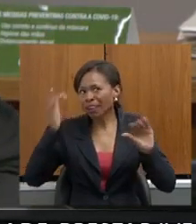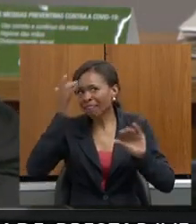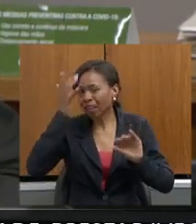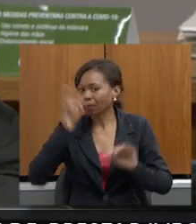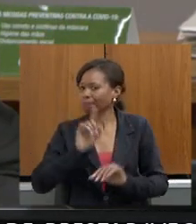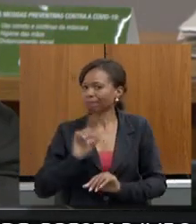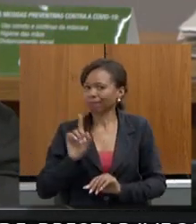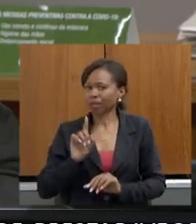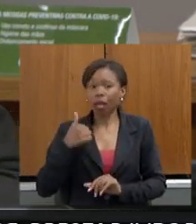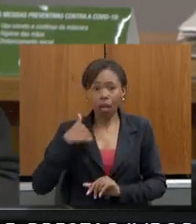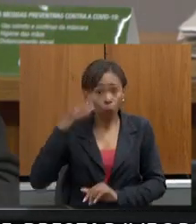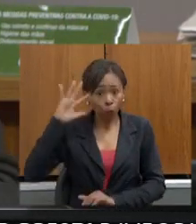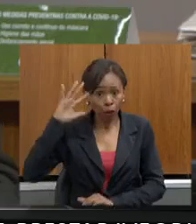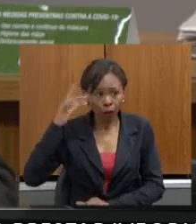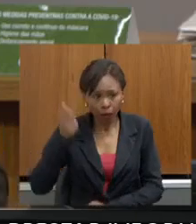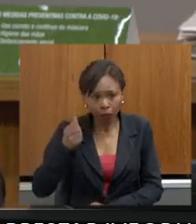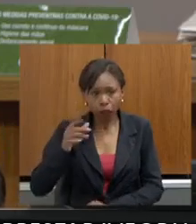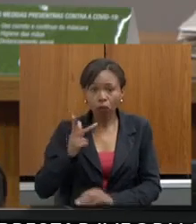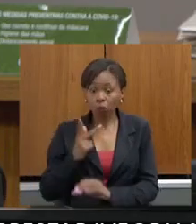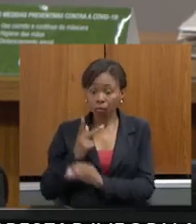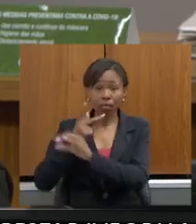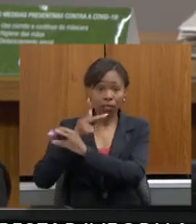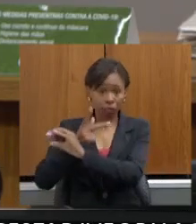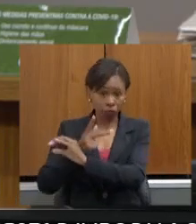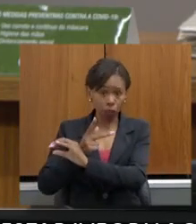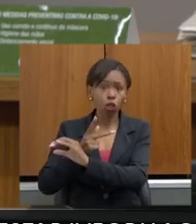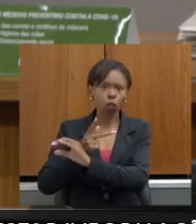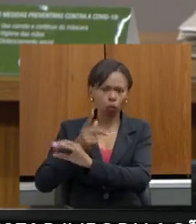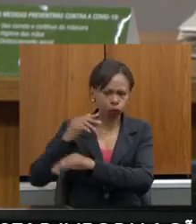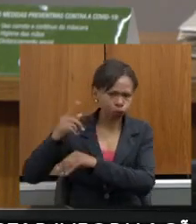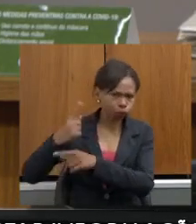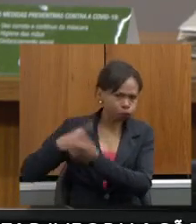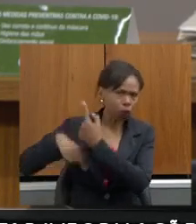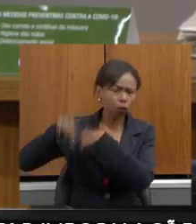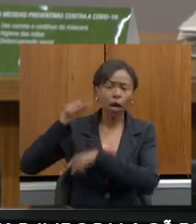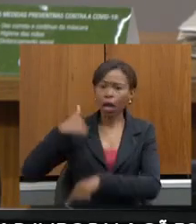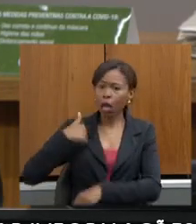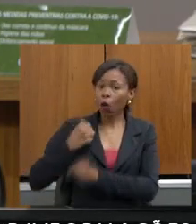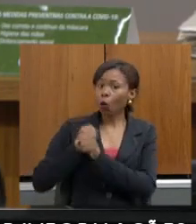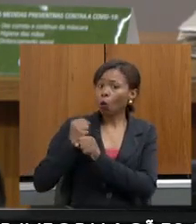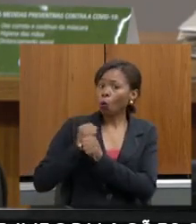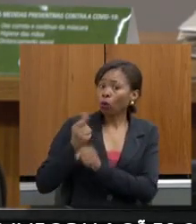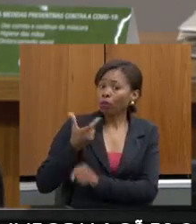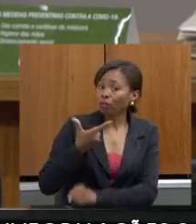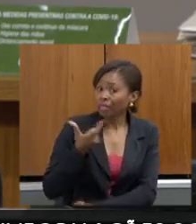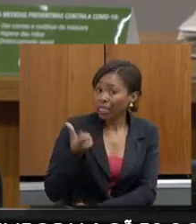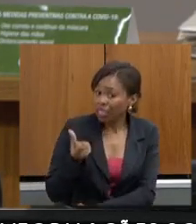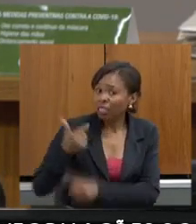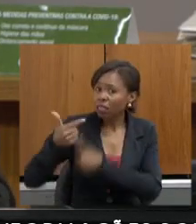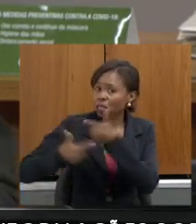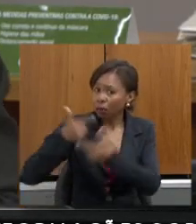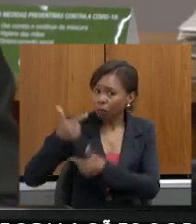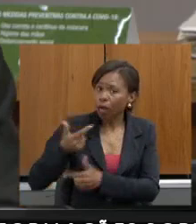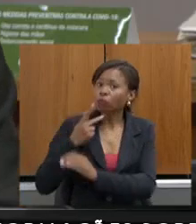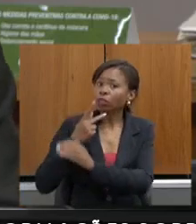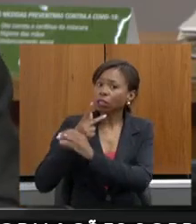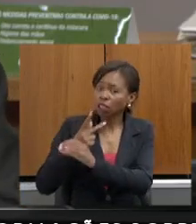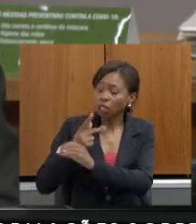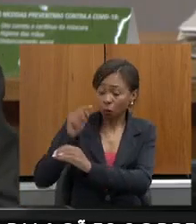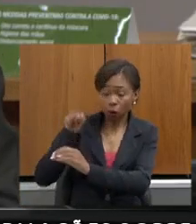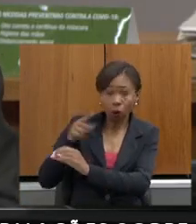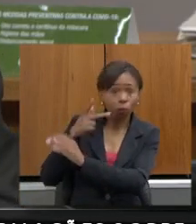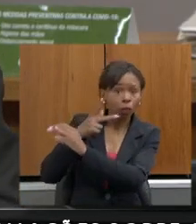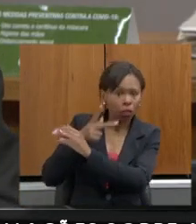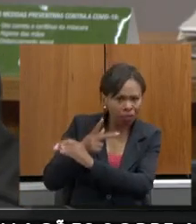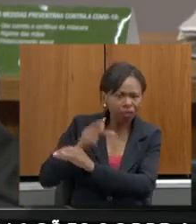viu avançou acho não eu tenho convicção tenho 26 anos de trabalho e avançou significativamente